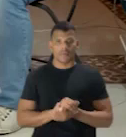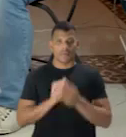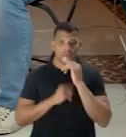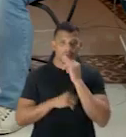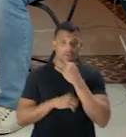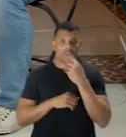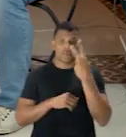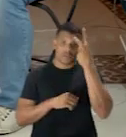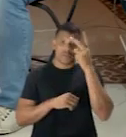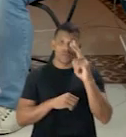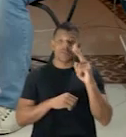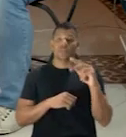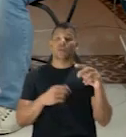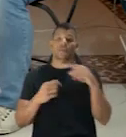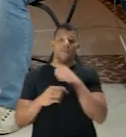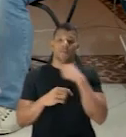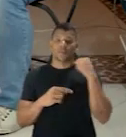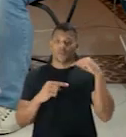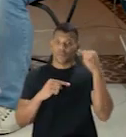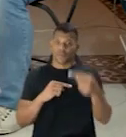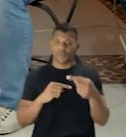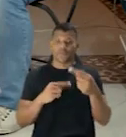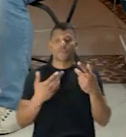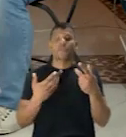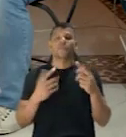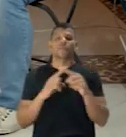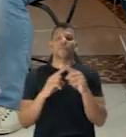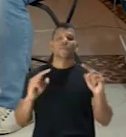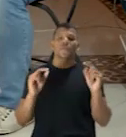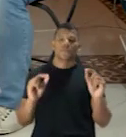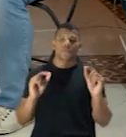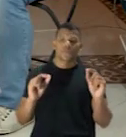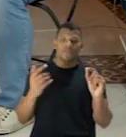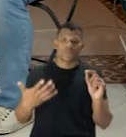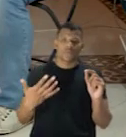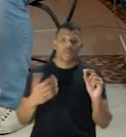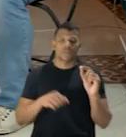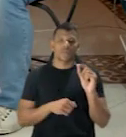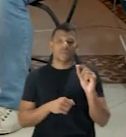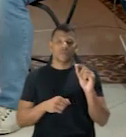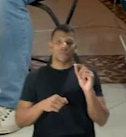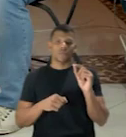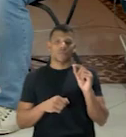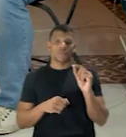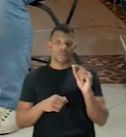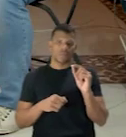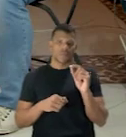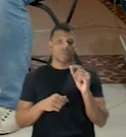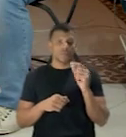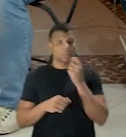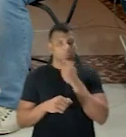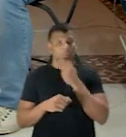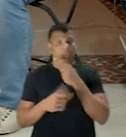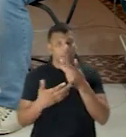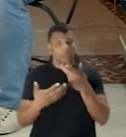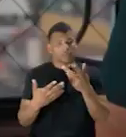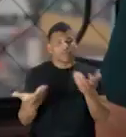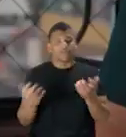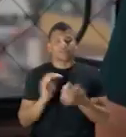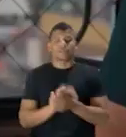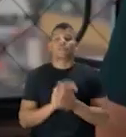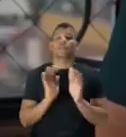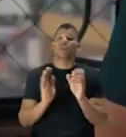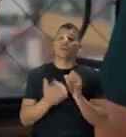2 dias depois ele morreu, mas não deixou também de fazer, às vésperas da morte, uma gracinha. E aí a gente gravou esse